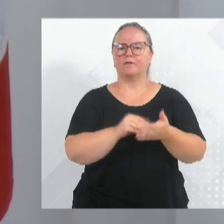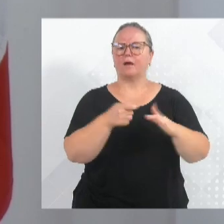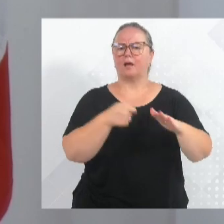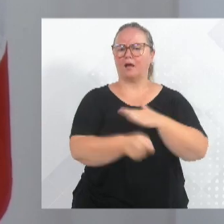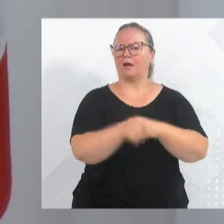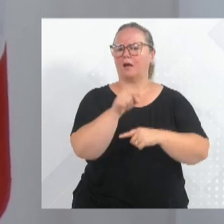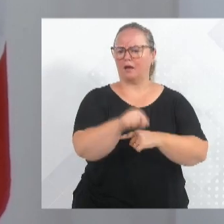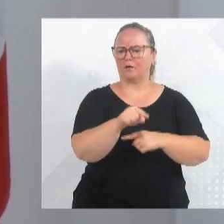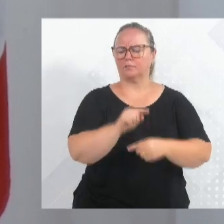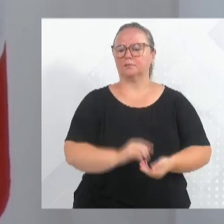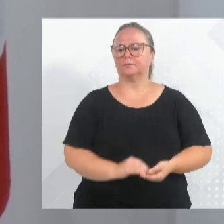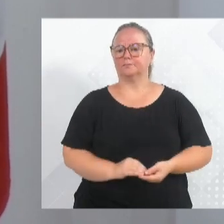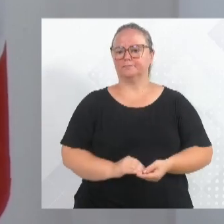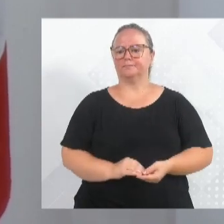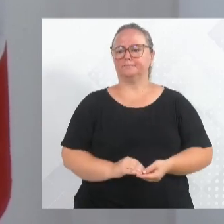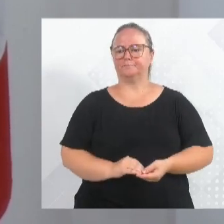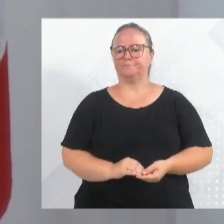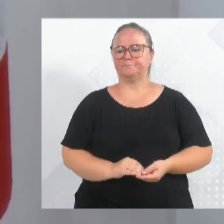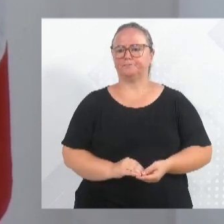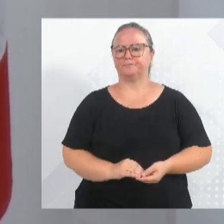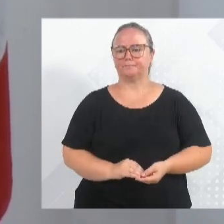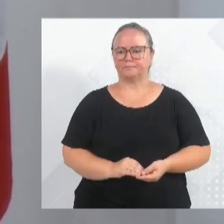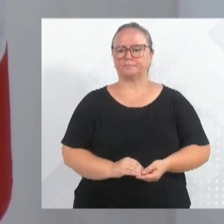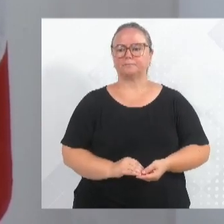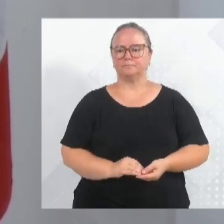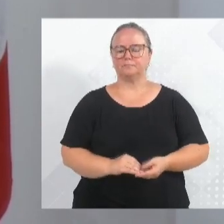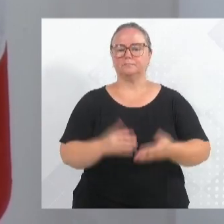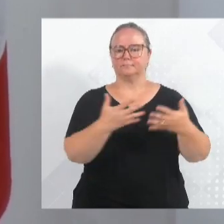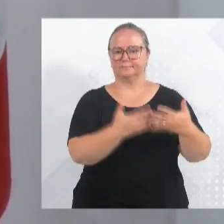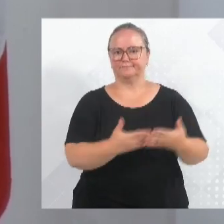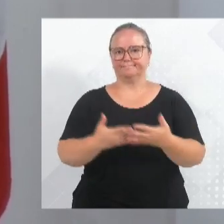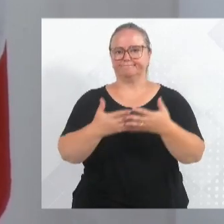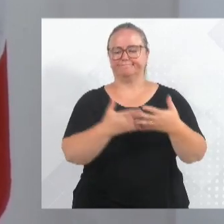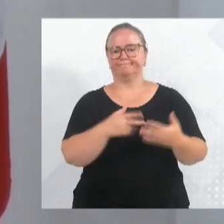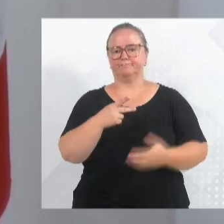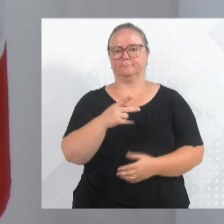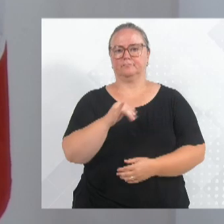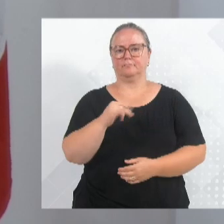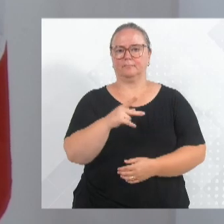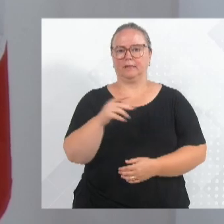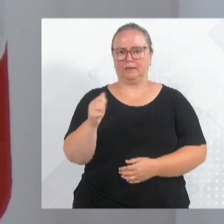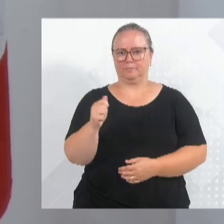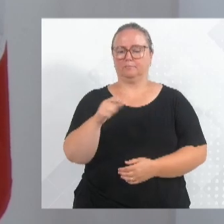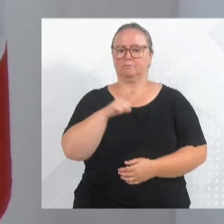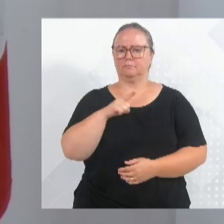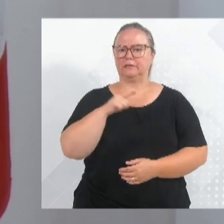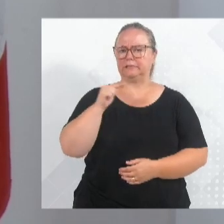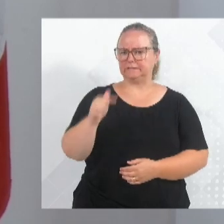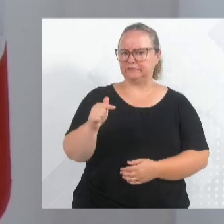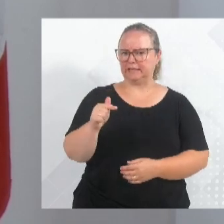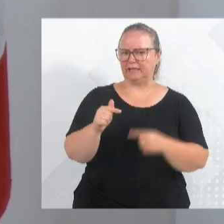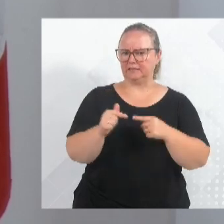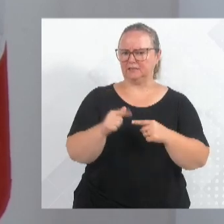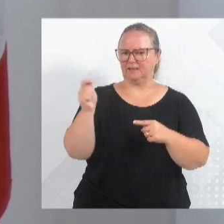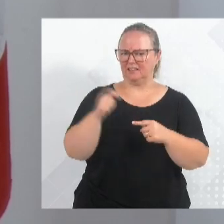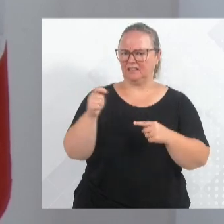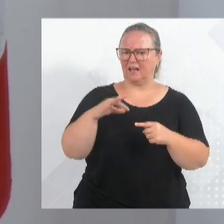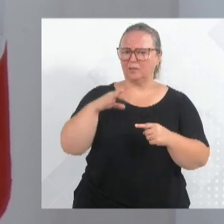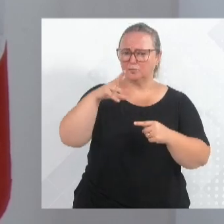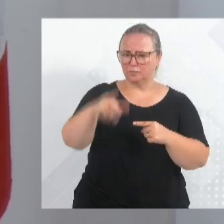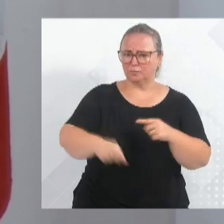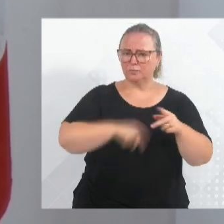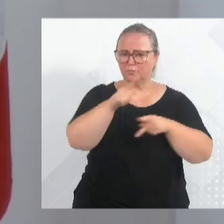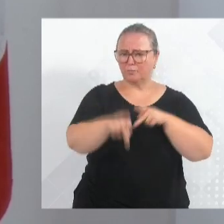Mais uma pergunta, você falou que caminhão-pipa, 7 caminhões-pipa, é suficiente para atender toda a população da